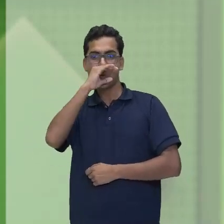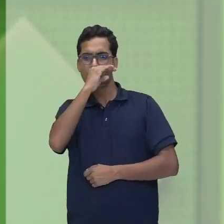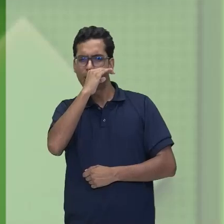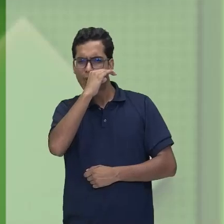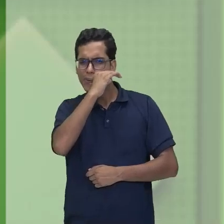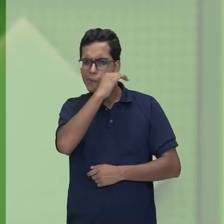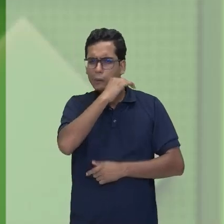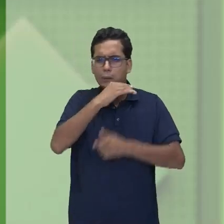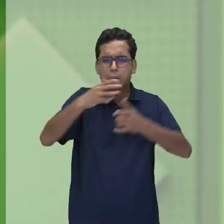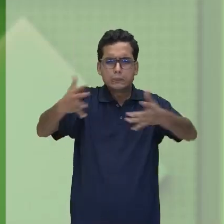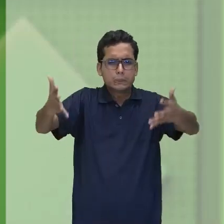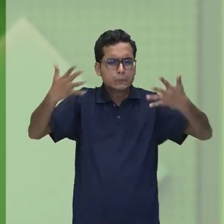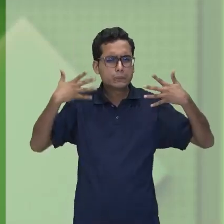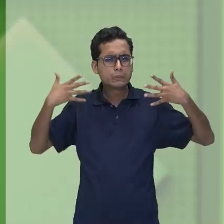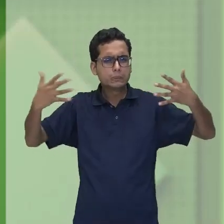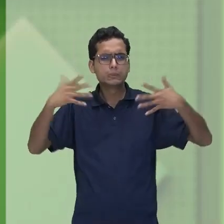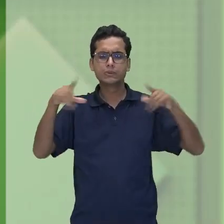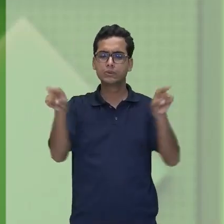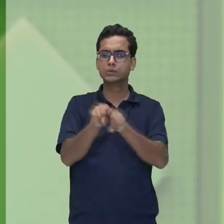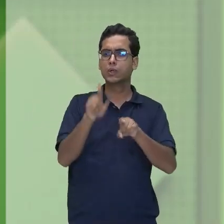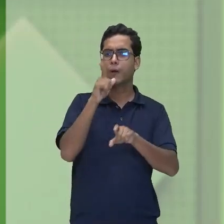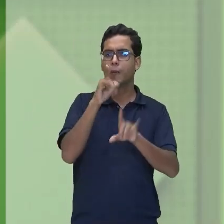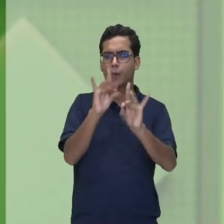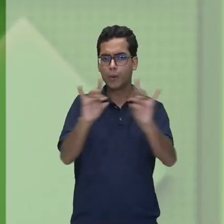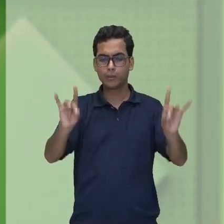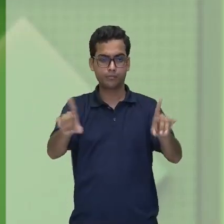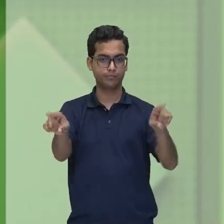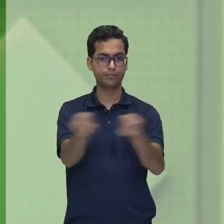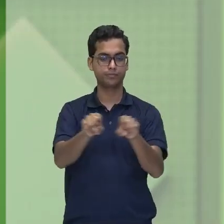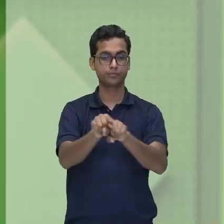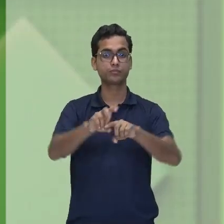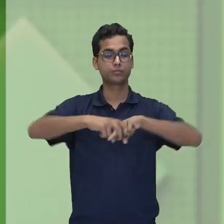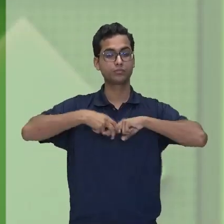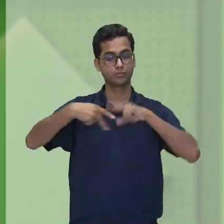quê? Porque nós temos aqui a floresta amazônica que vai